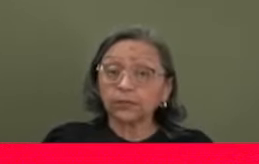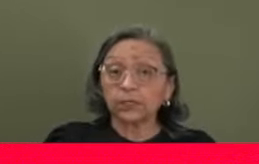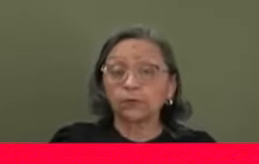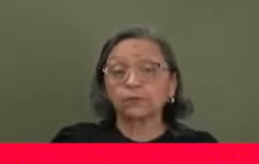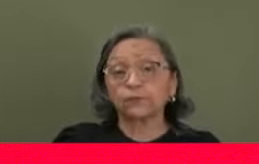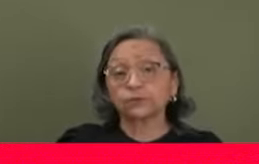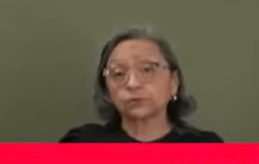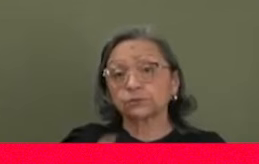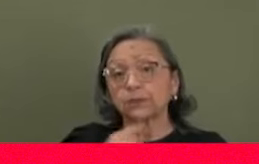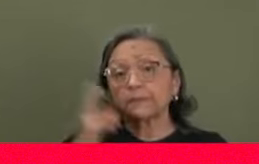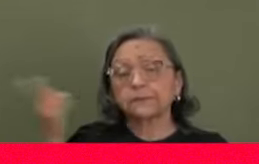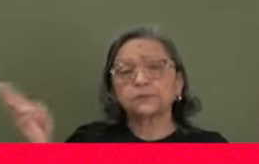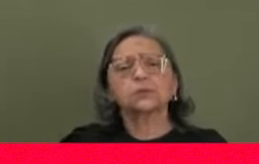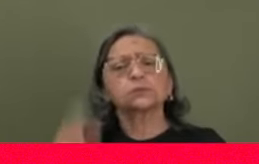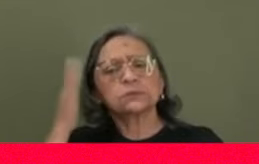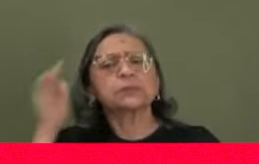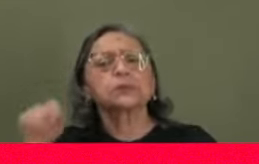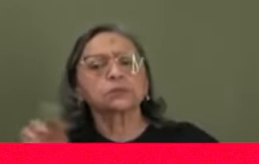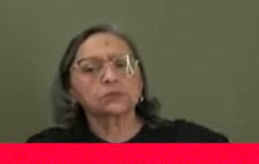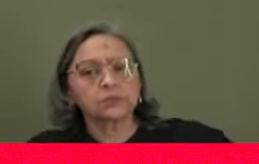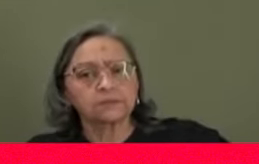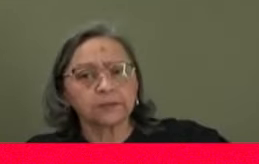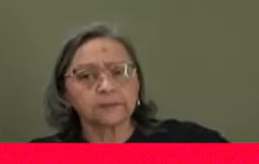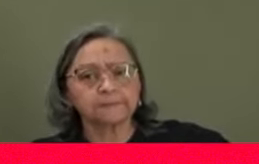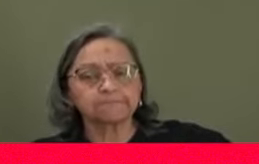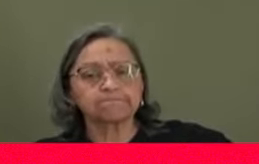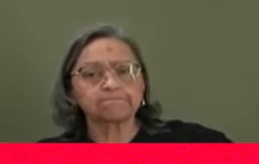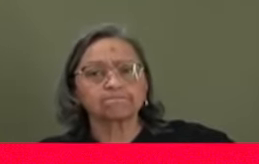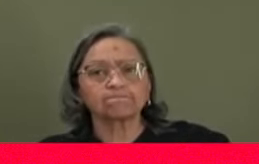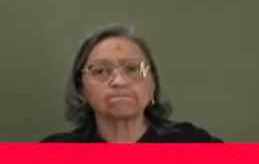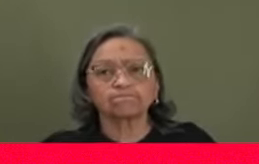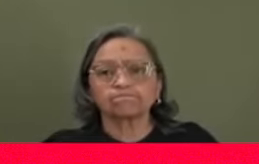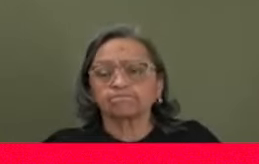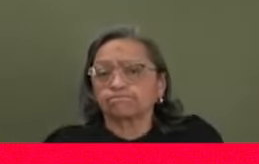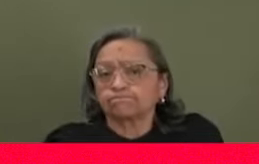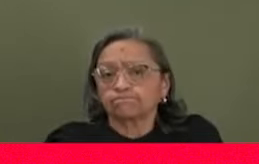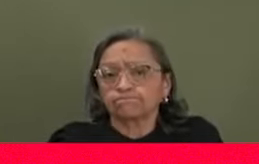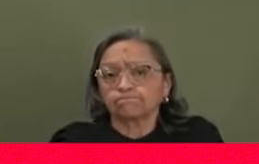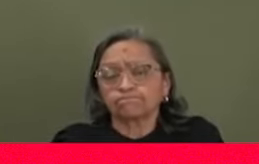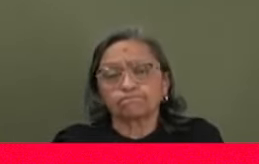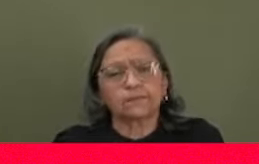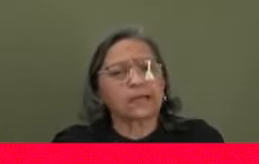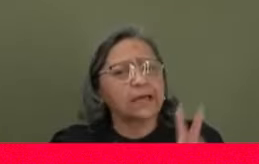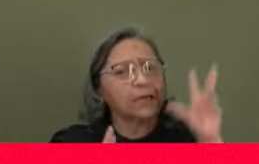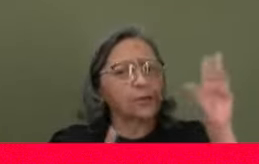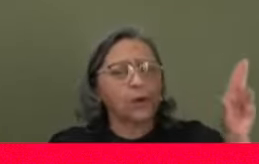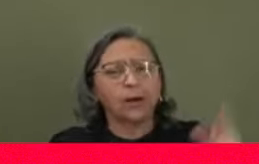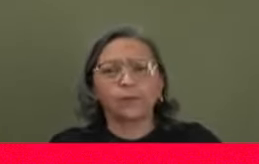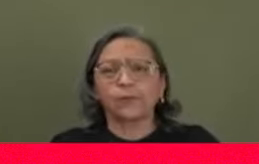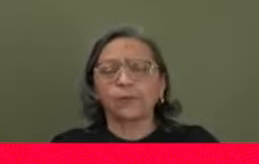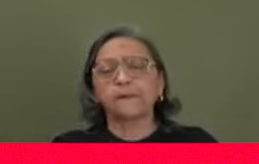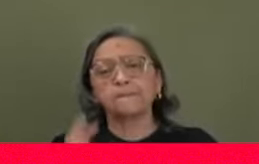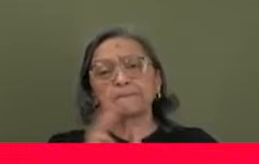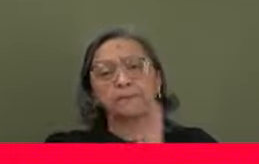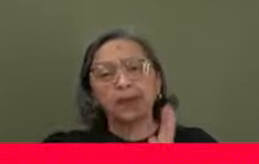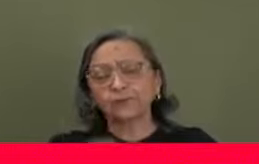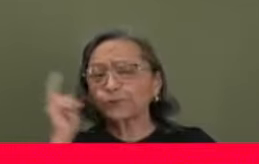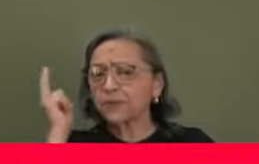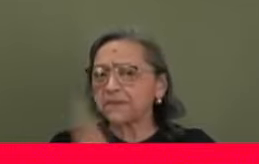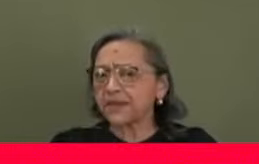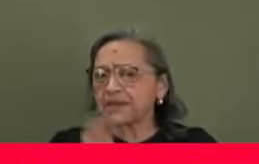prisão sabe o que isso quer dizer o modo operand é o mesmo o método é o